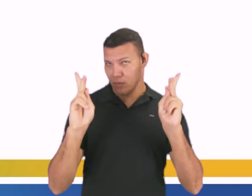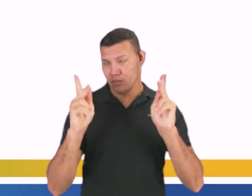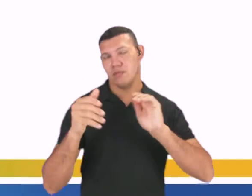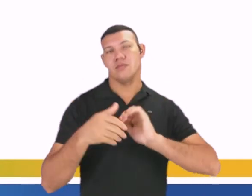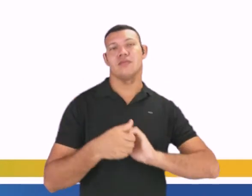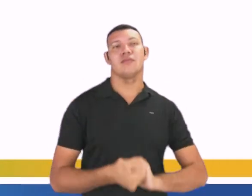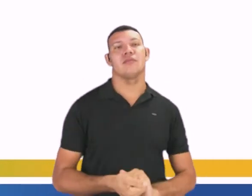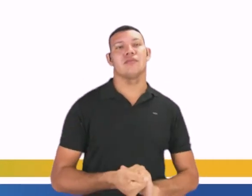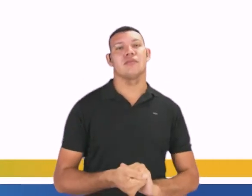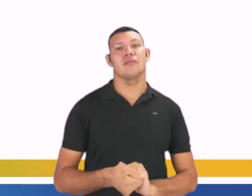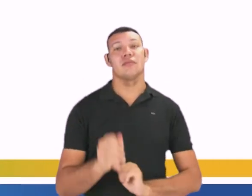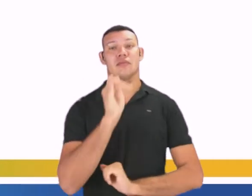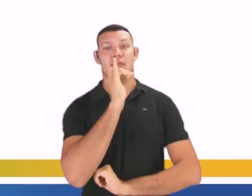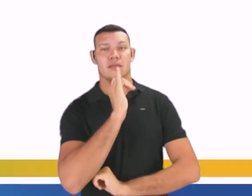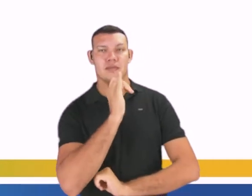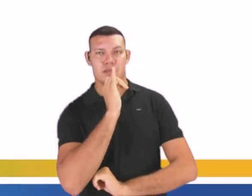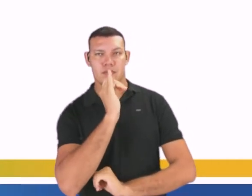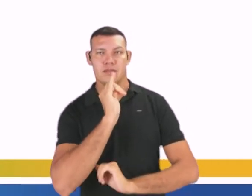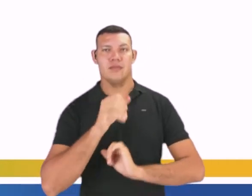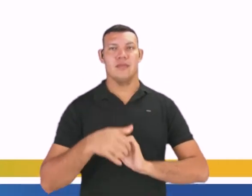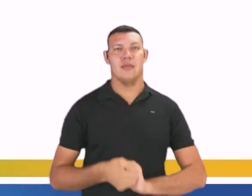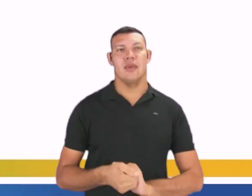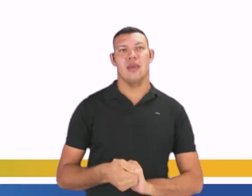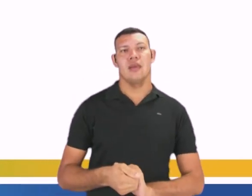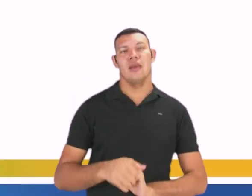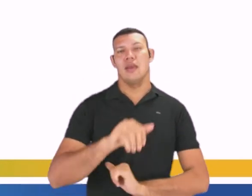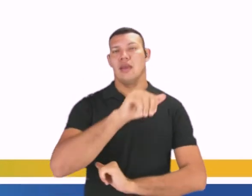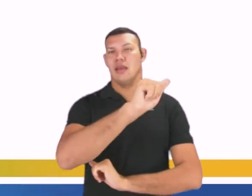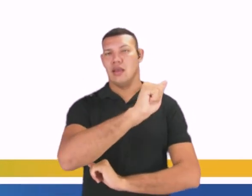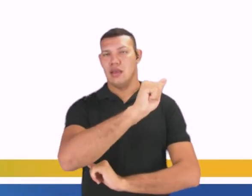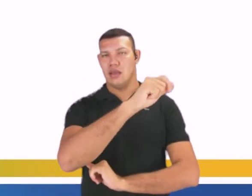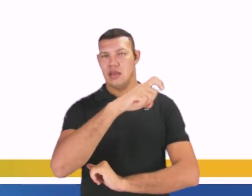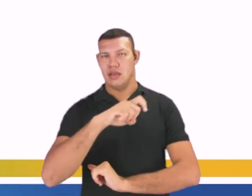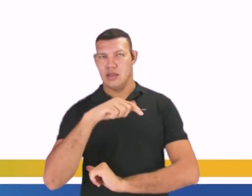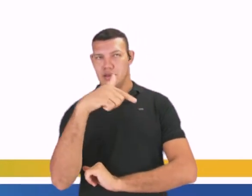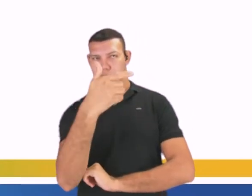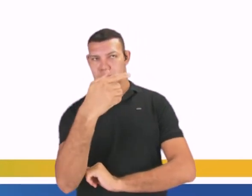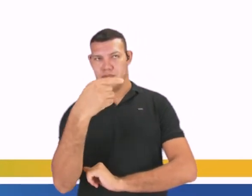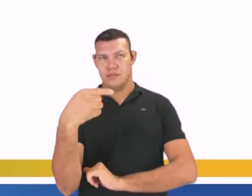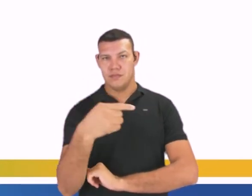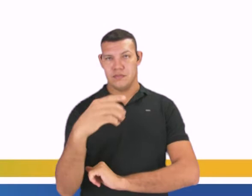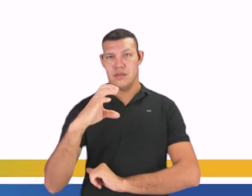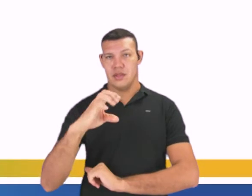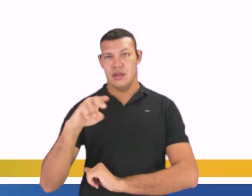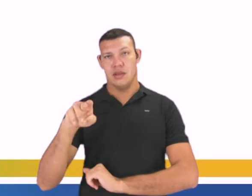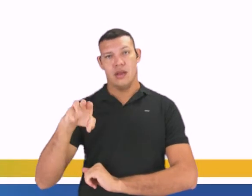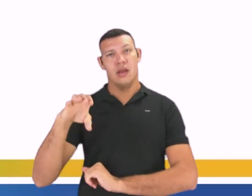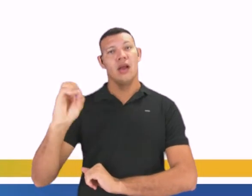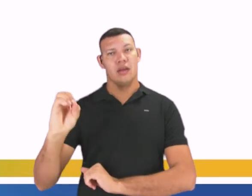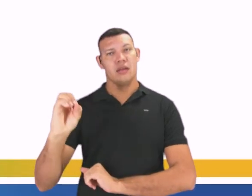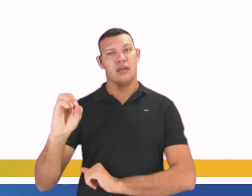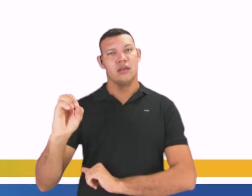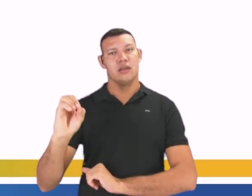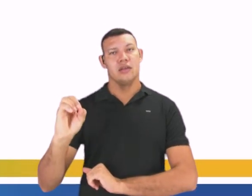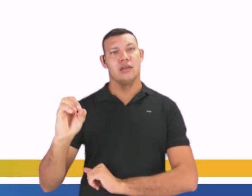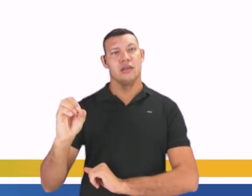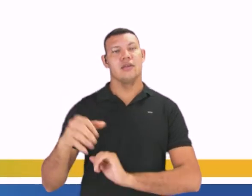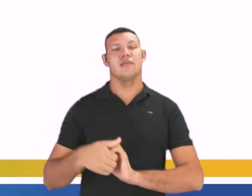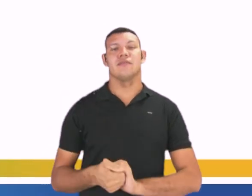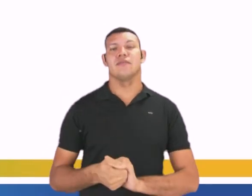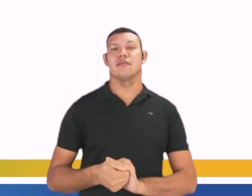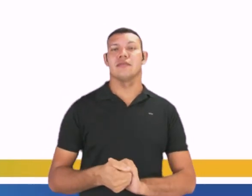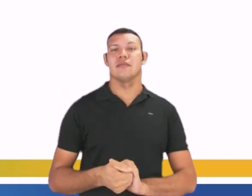nós temos um exemplo aí, quando tivermos ax ao quadrado menos c igual a zero, o nosso x,